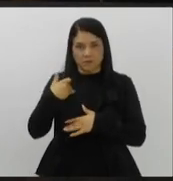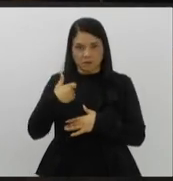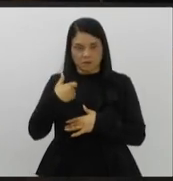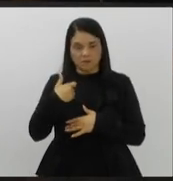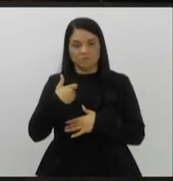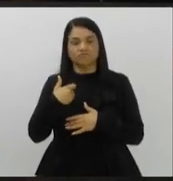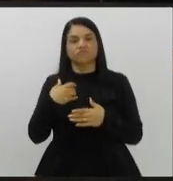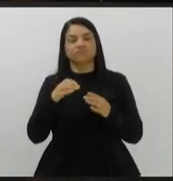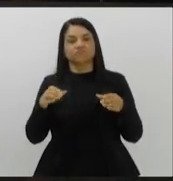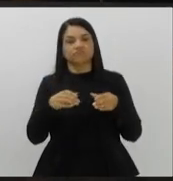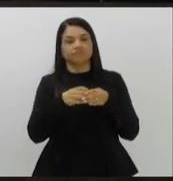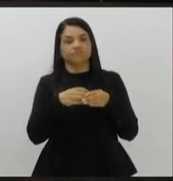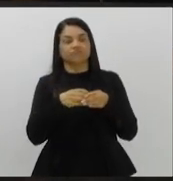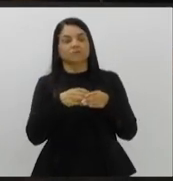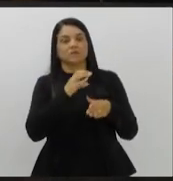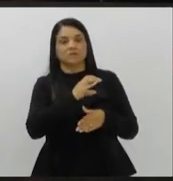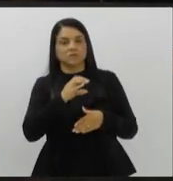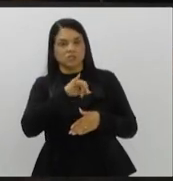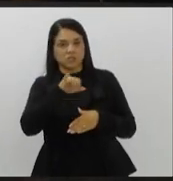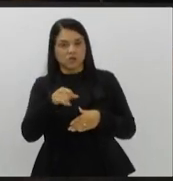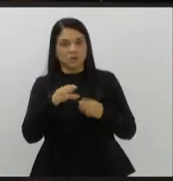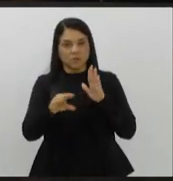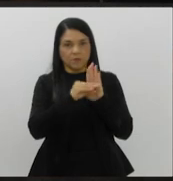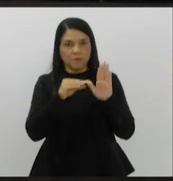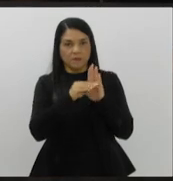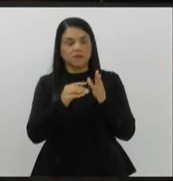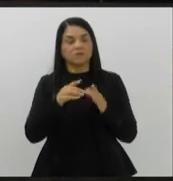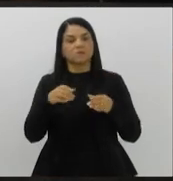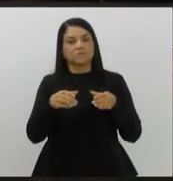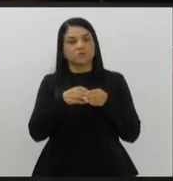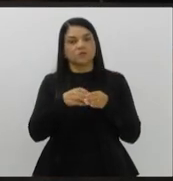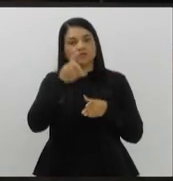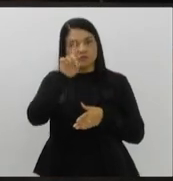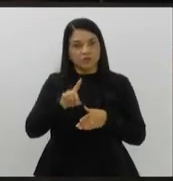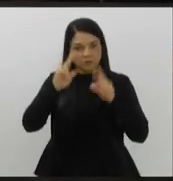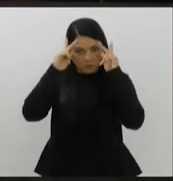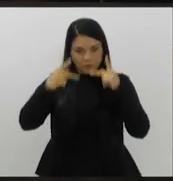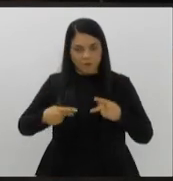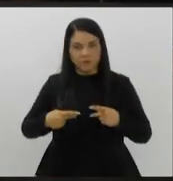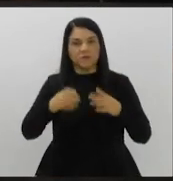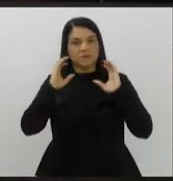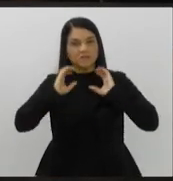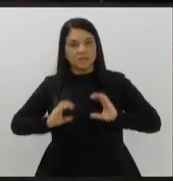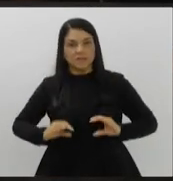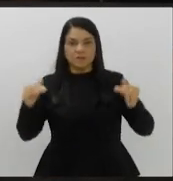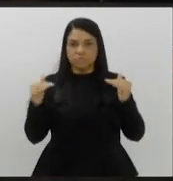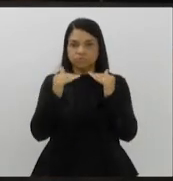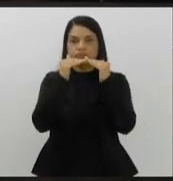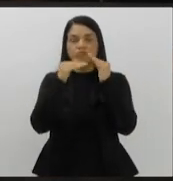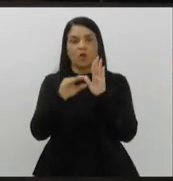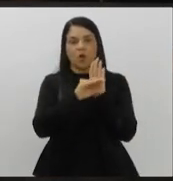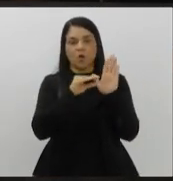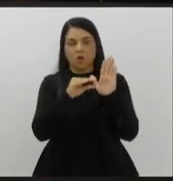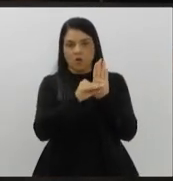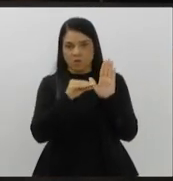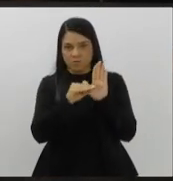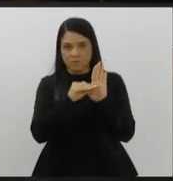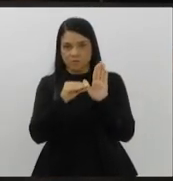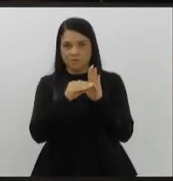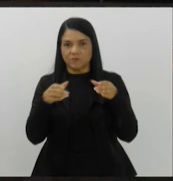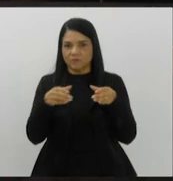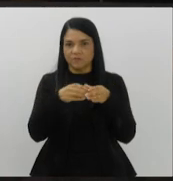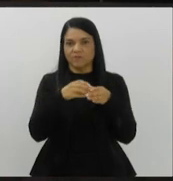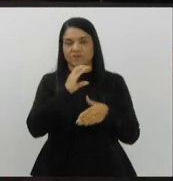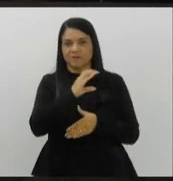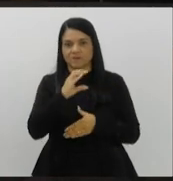Justiça pela constitucionalidade com emenda. Defesa dos Direitos Humanos, Cidadania, favorável, com as emendas da Comissão de